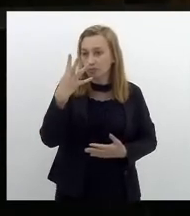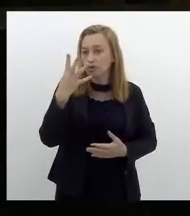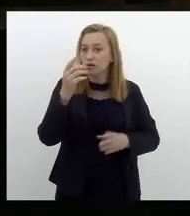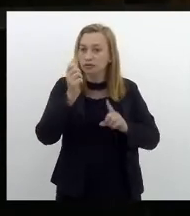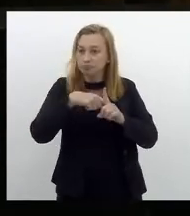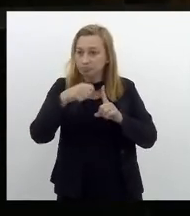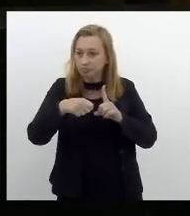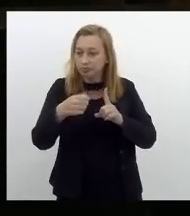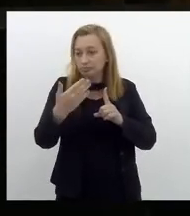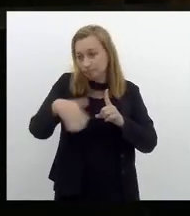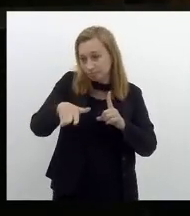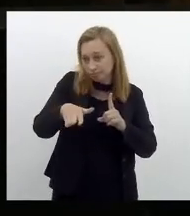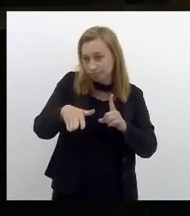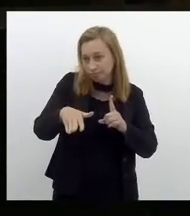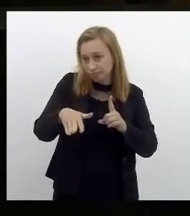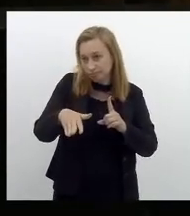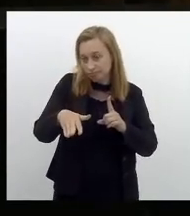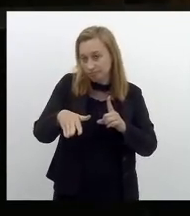4 meses e meio,